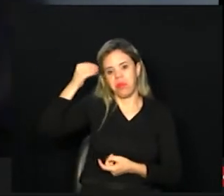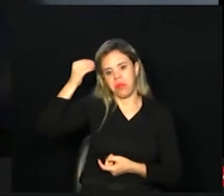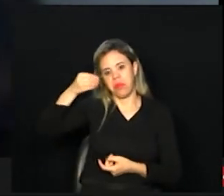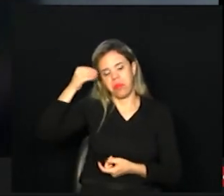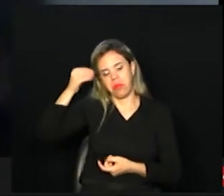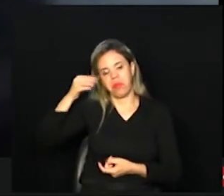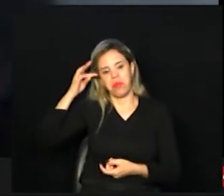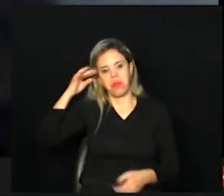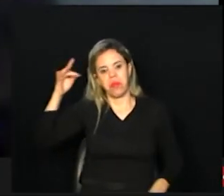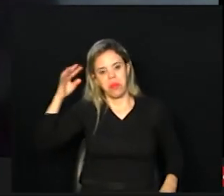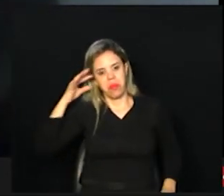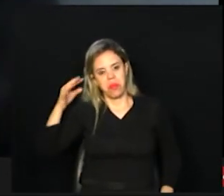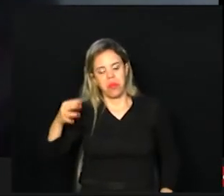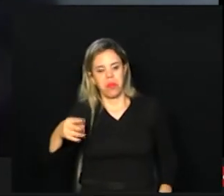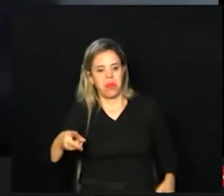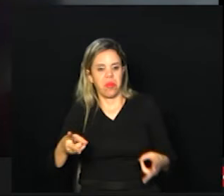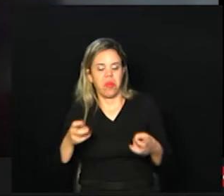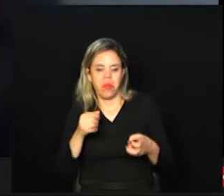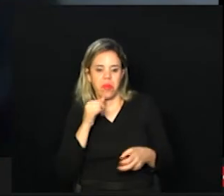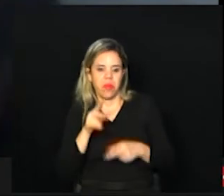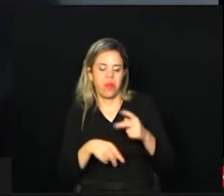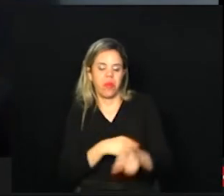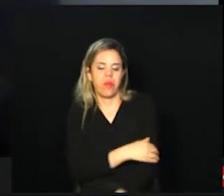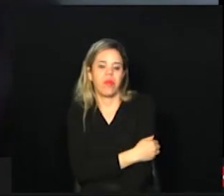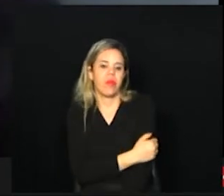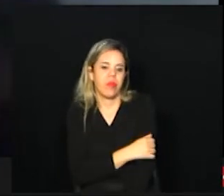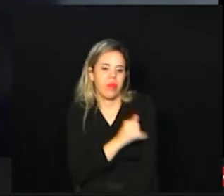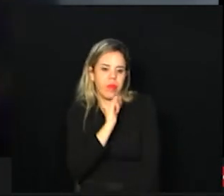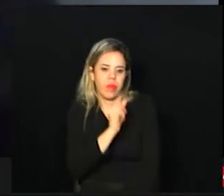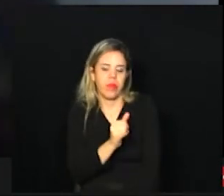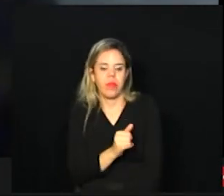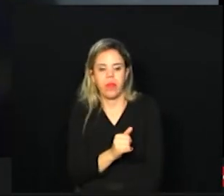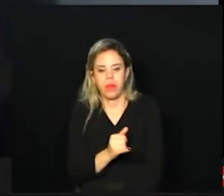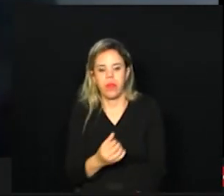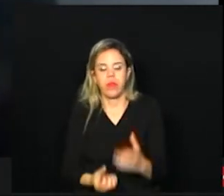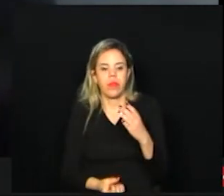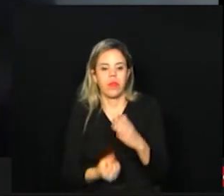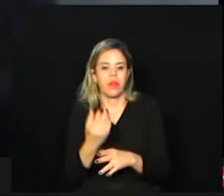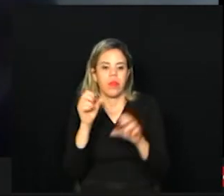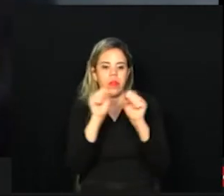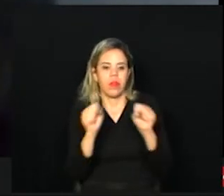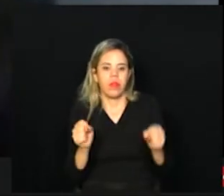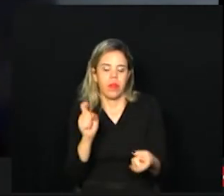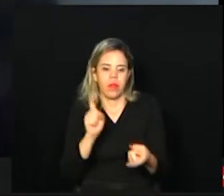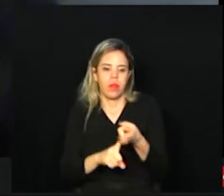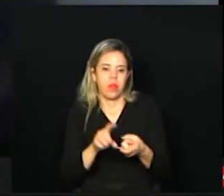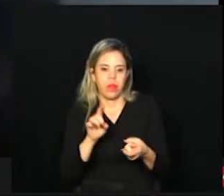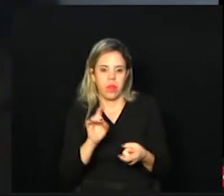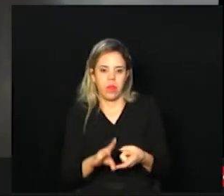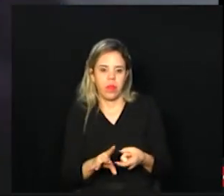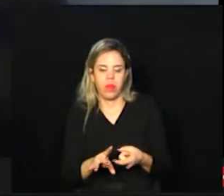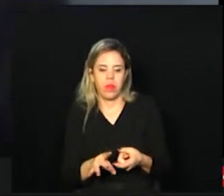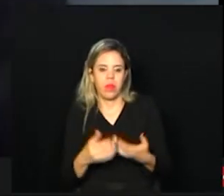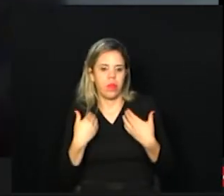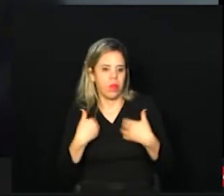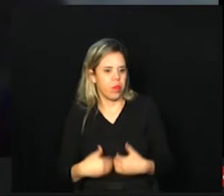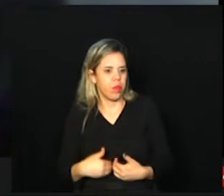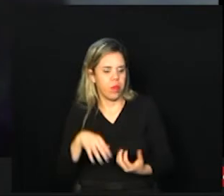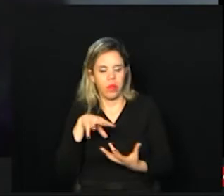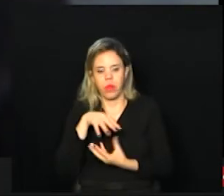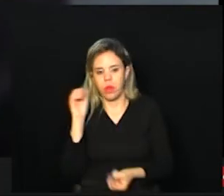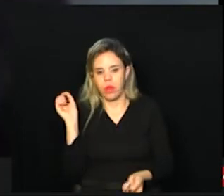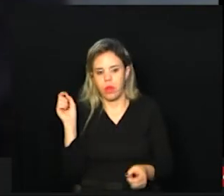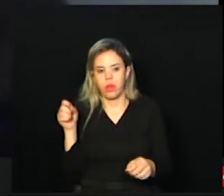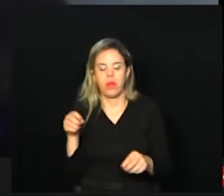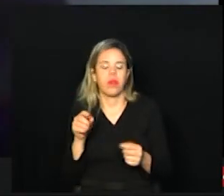a gente for olhar para Foucault, por exemplo, quando Foucault vai dizer que a gente cria um sistema punitivo que só pune o corpo e não a alma, nesse sentido que